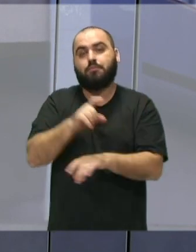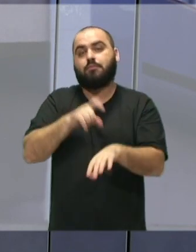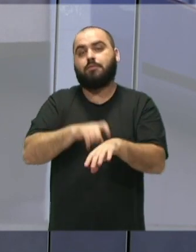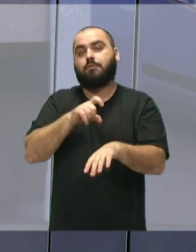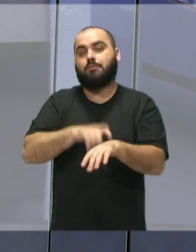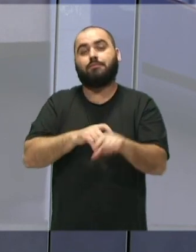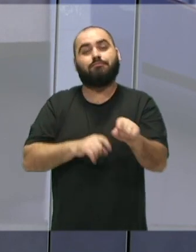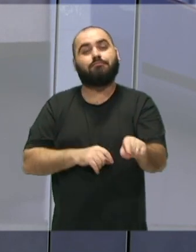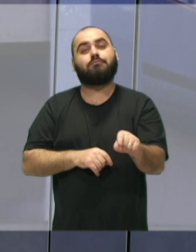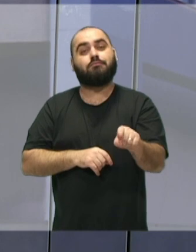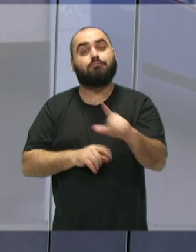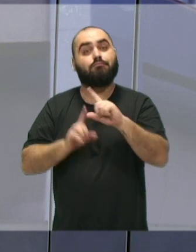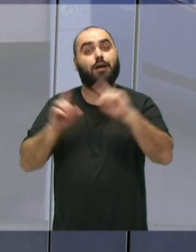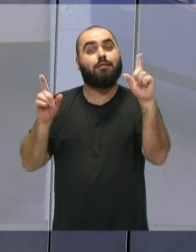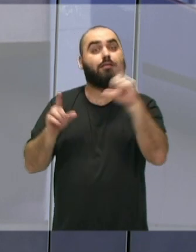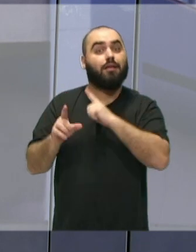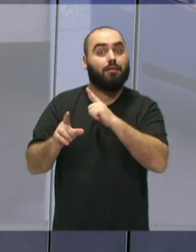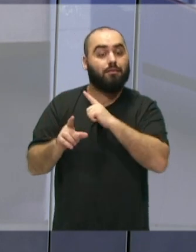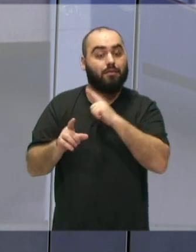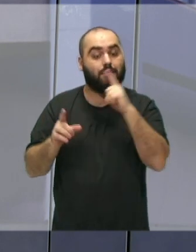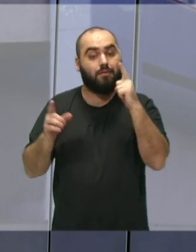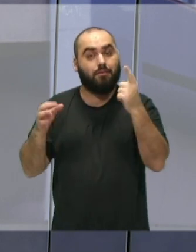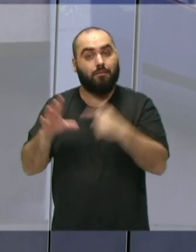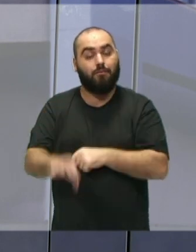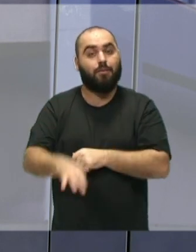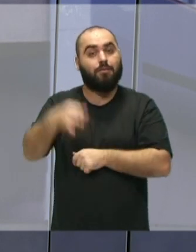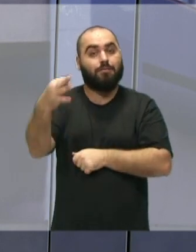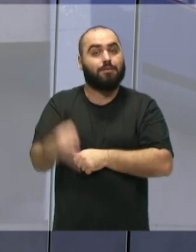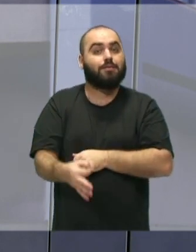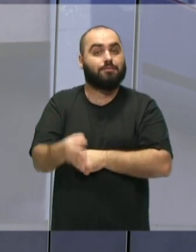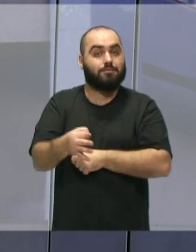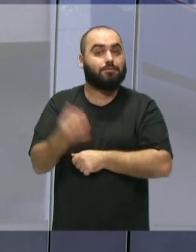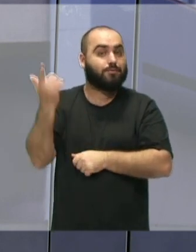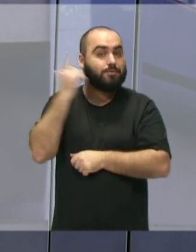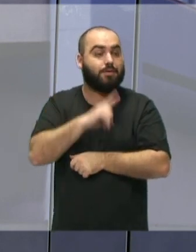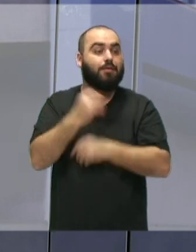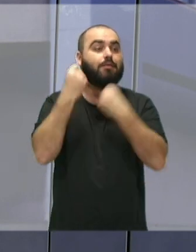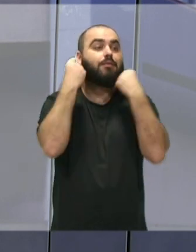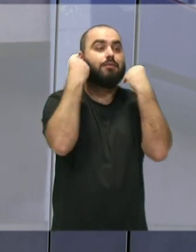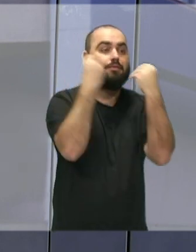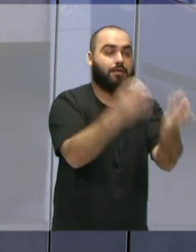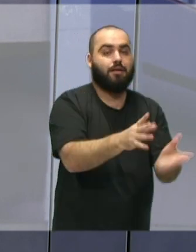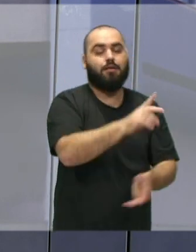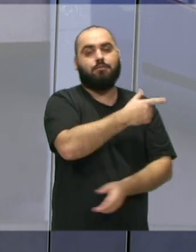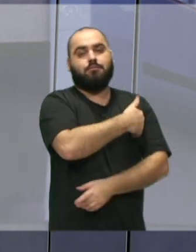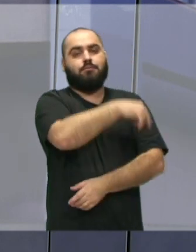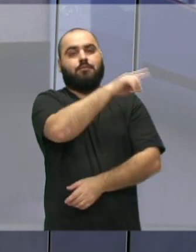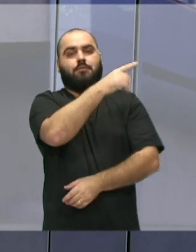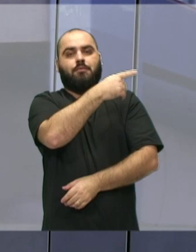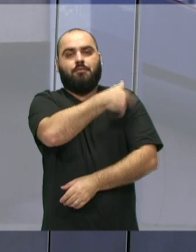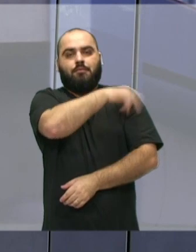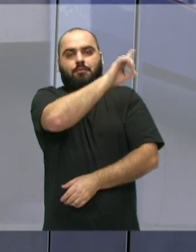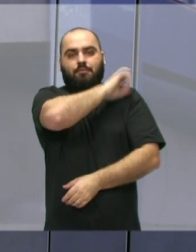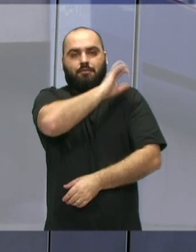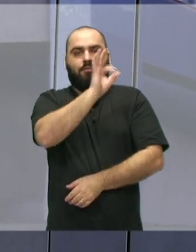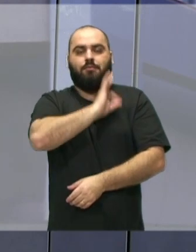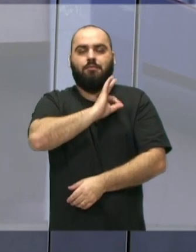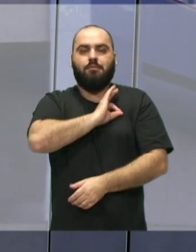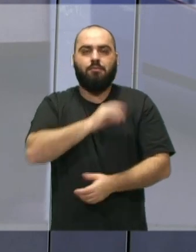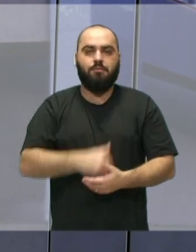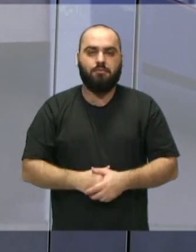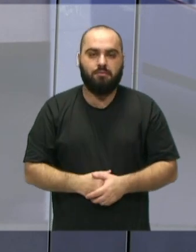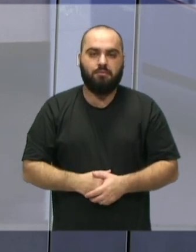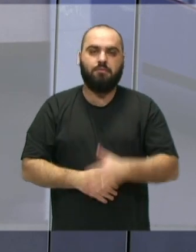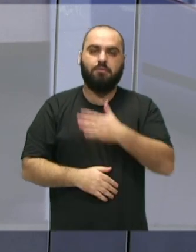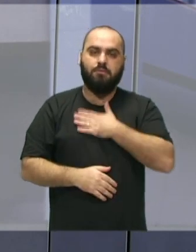gente teve foi o suficiente para levar para as mãos das autoridades policiais. Então, a minha parte eu fiz, mas eu ia ficar